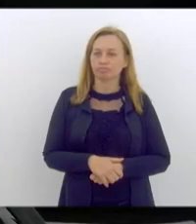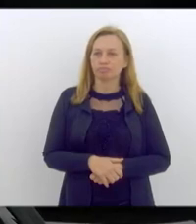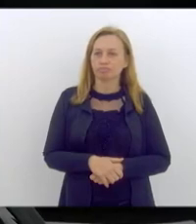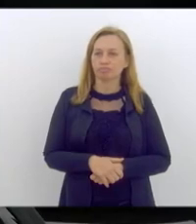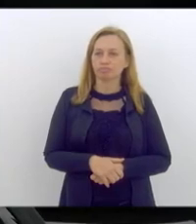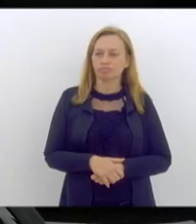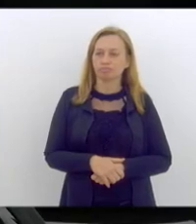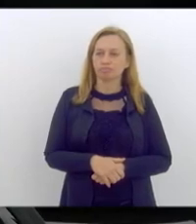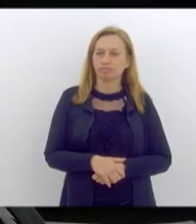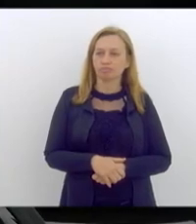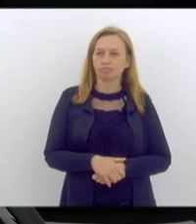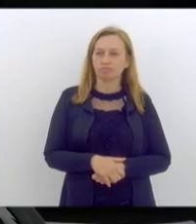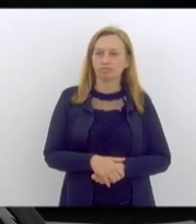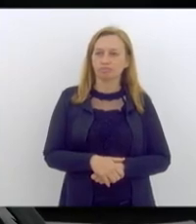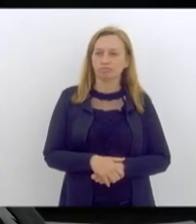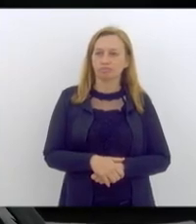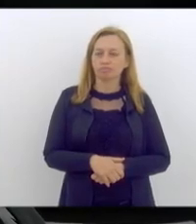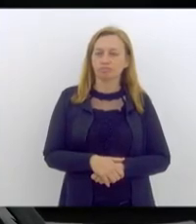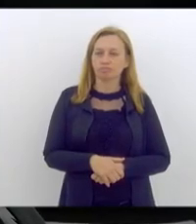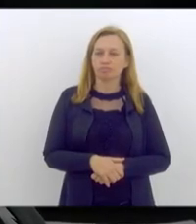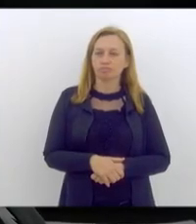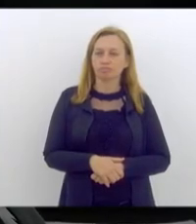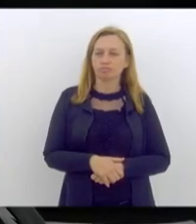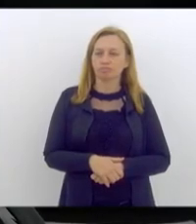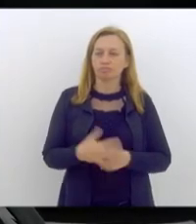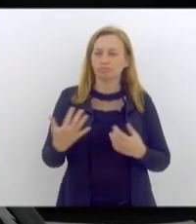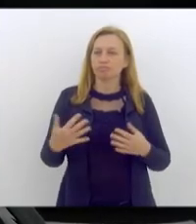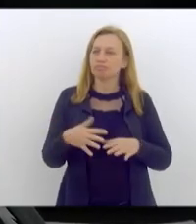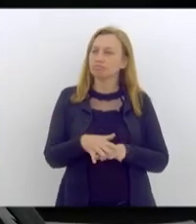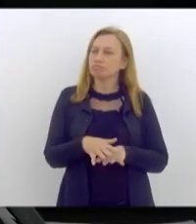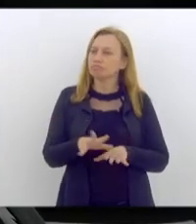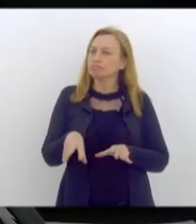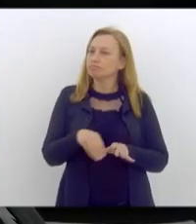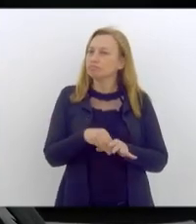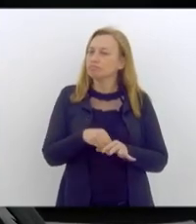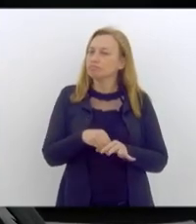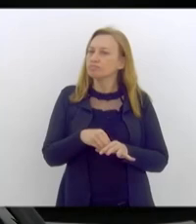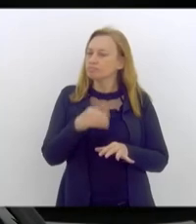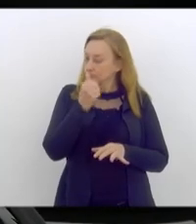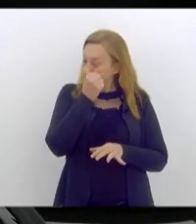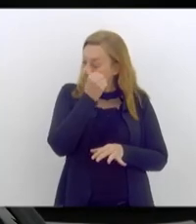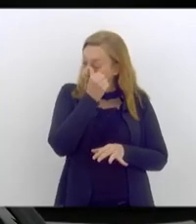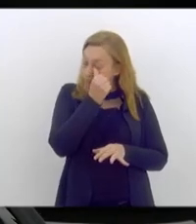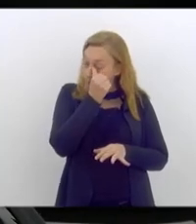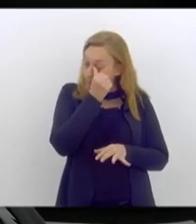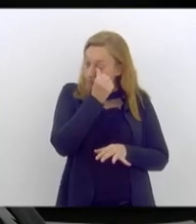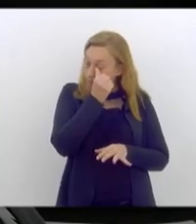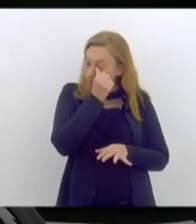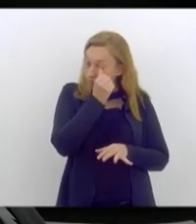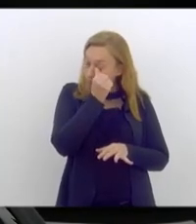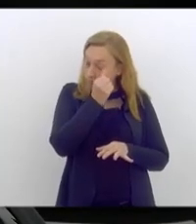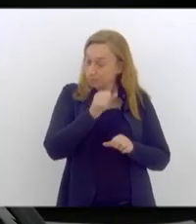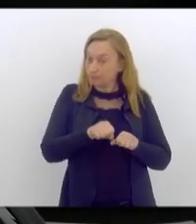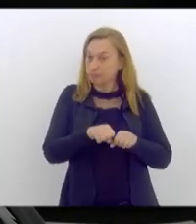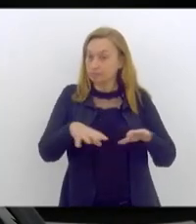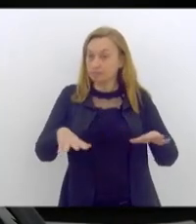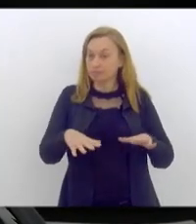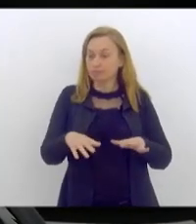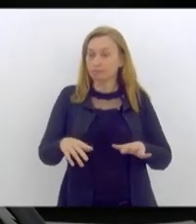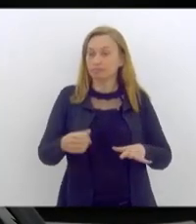a gente está tratando é a que traz a inclusão de amplia O Rol de beneficiários